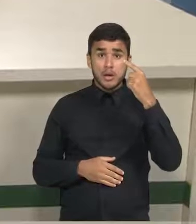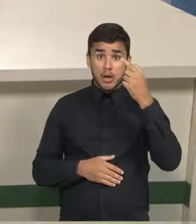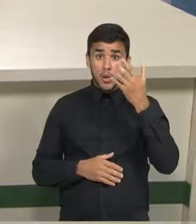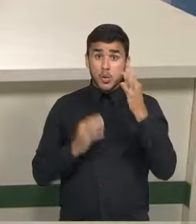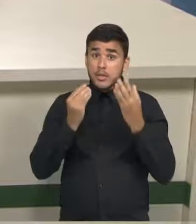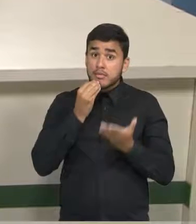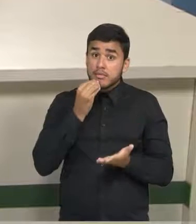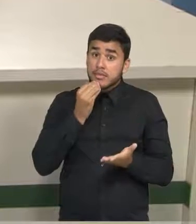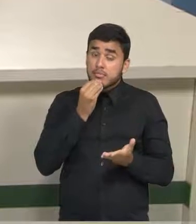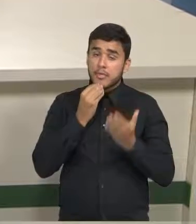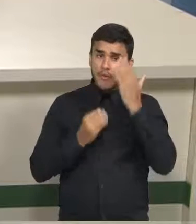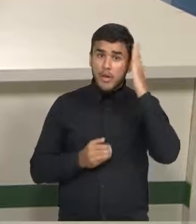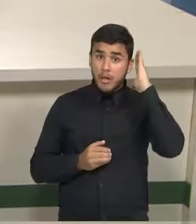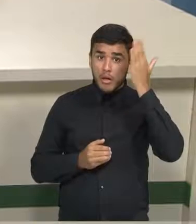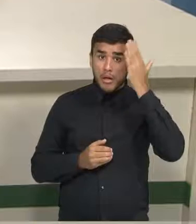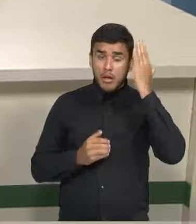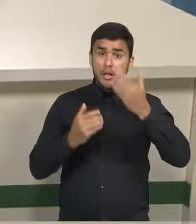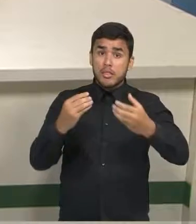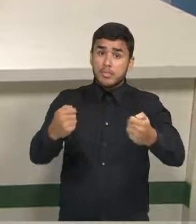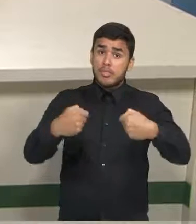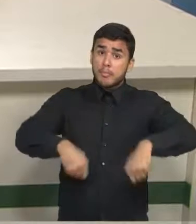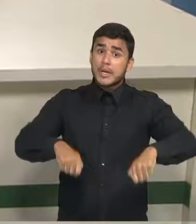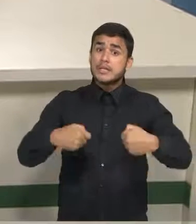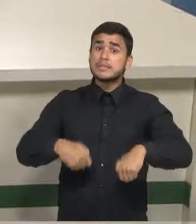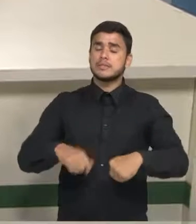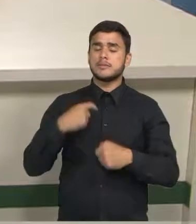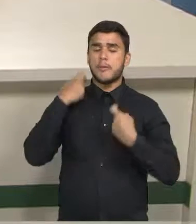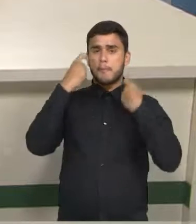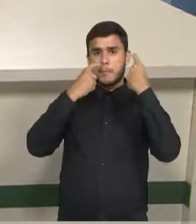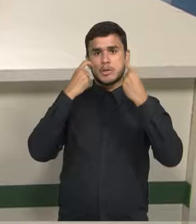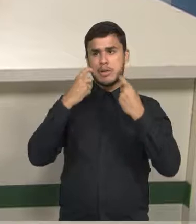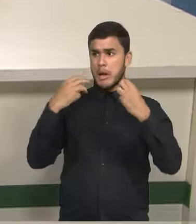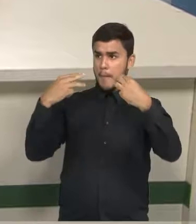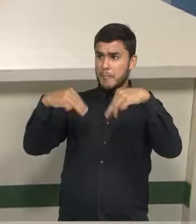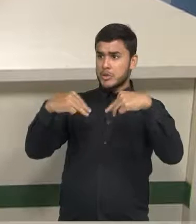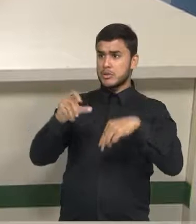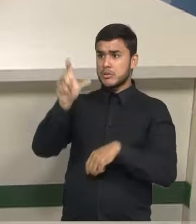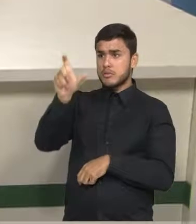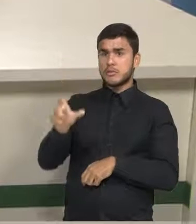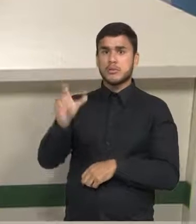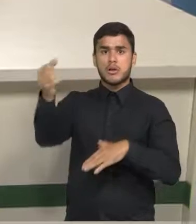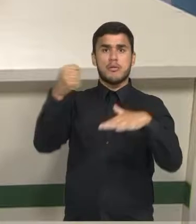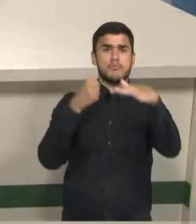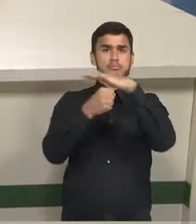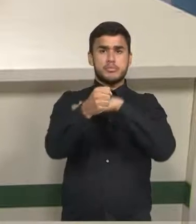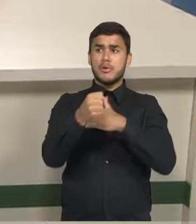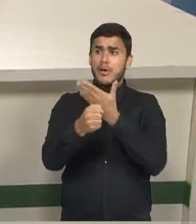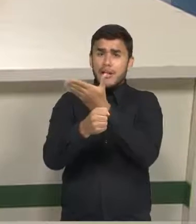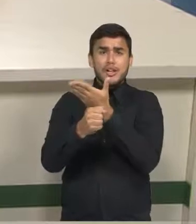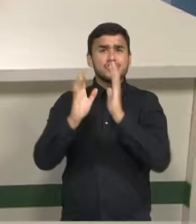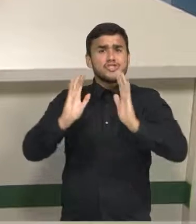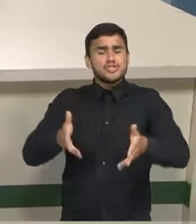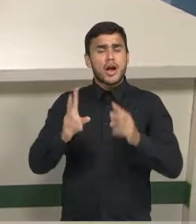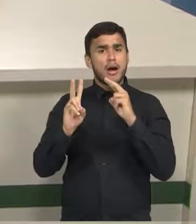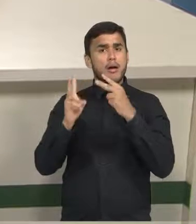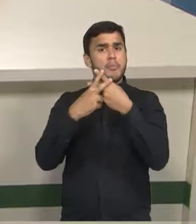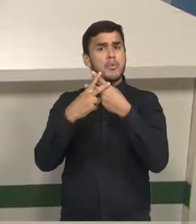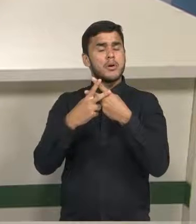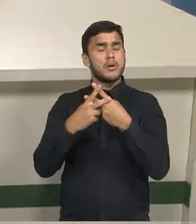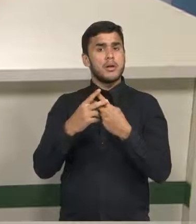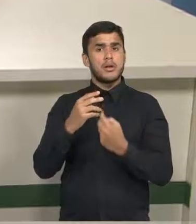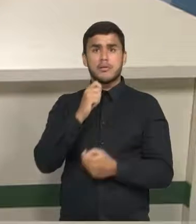seria o correto é que o governo tivesse a preocupação de não nomear um ministro da Justiça que é condenado pela Justiça. O campo